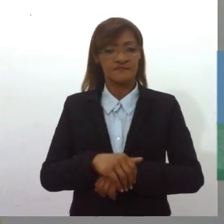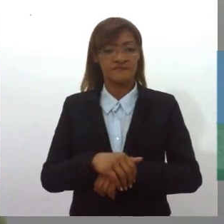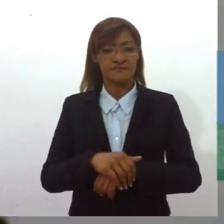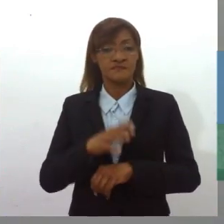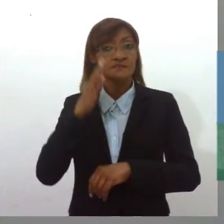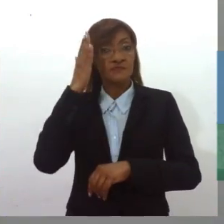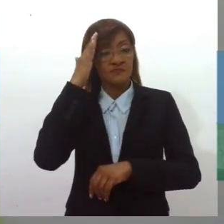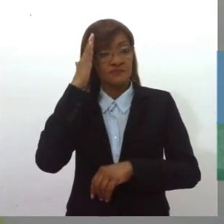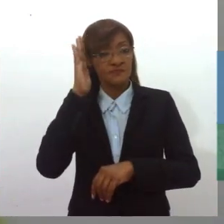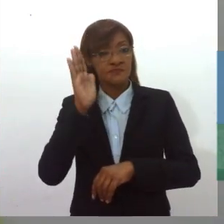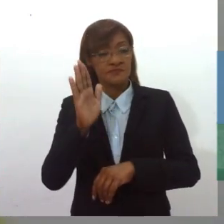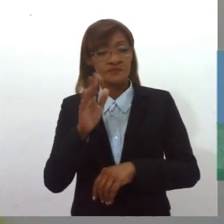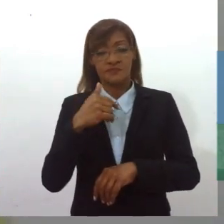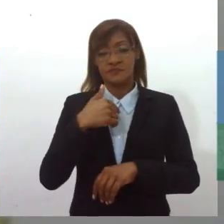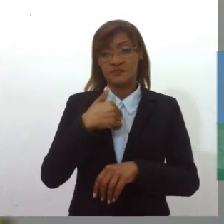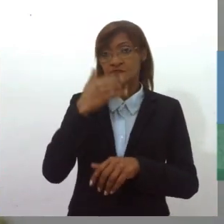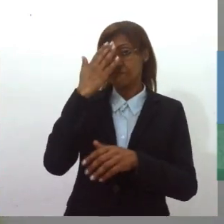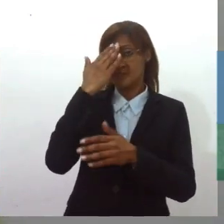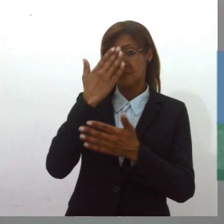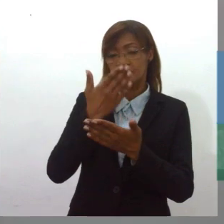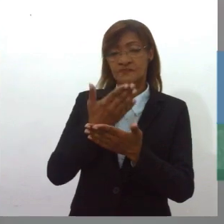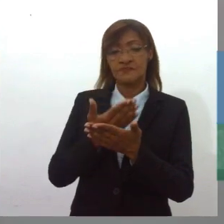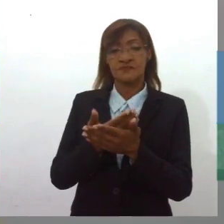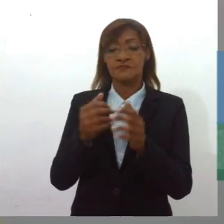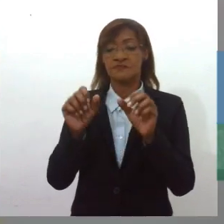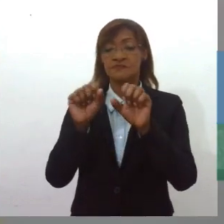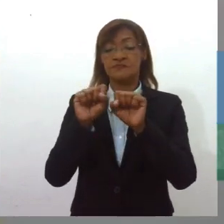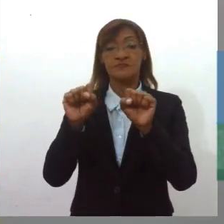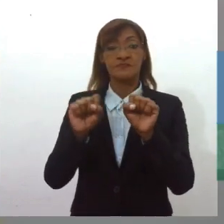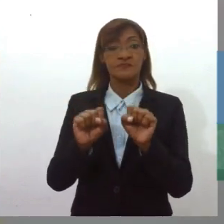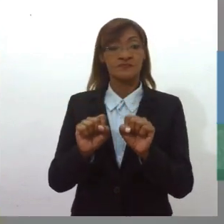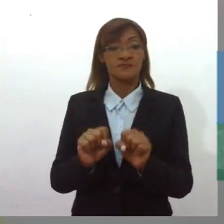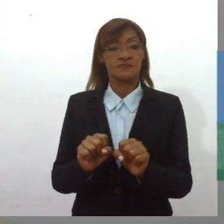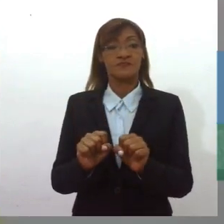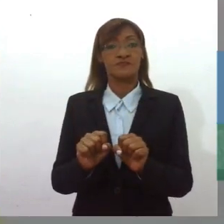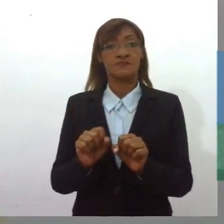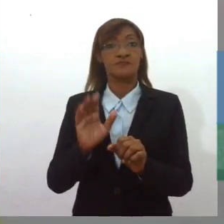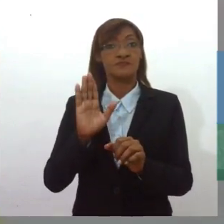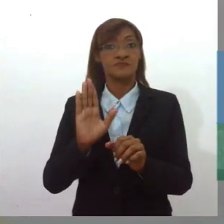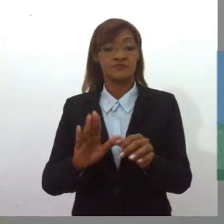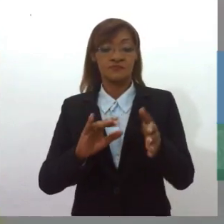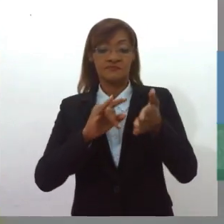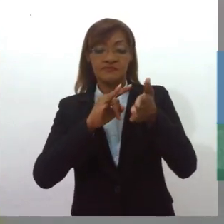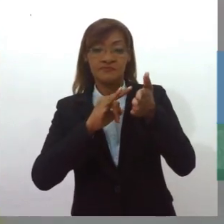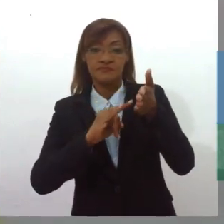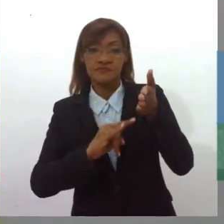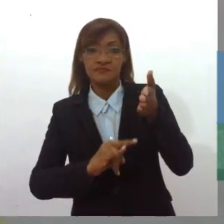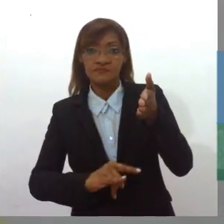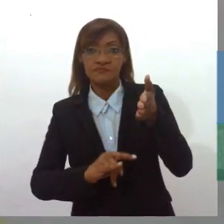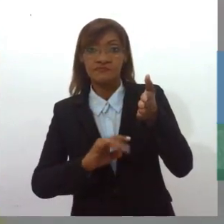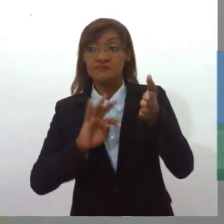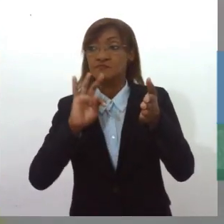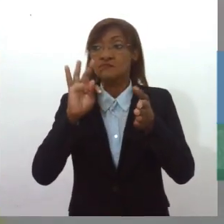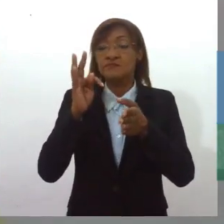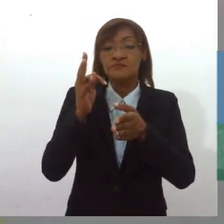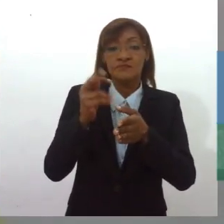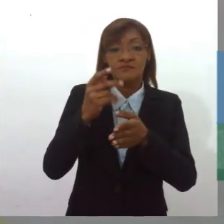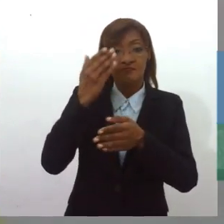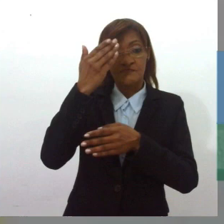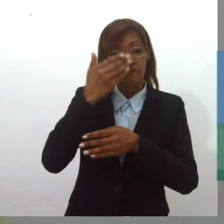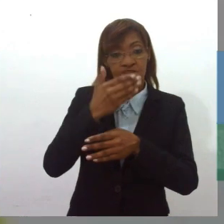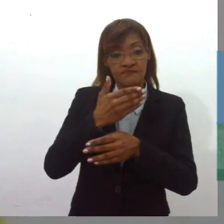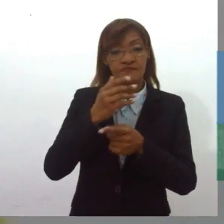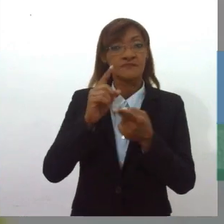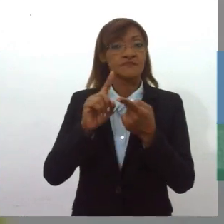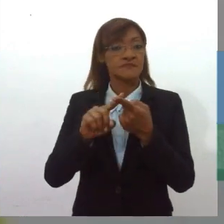então eu acredito que tendo um sistema de acolhimento desses documentos e sendo um órgão público a documentação também